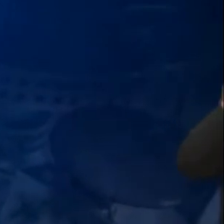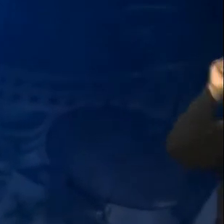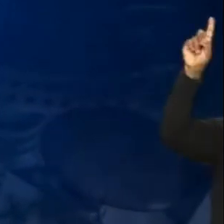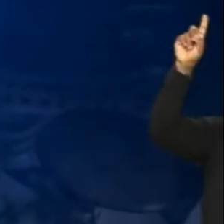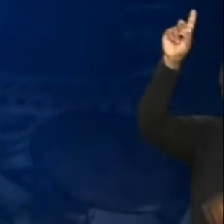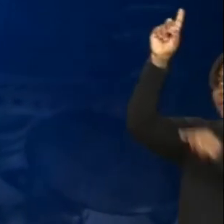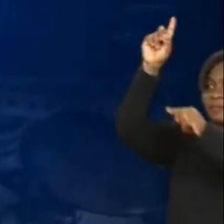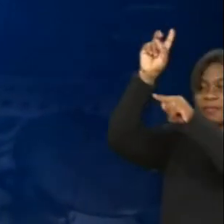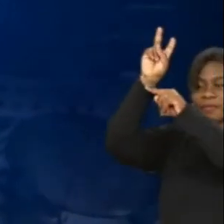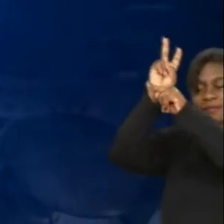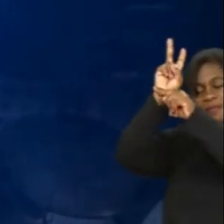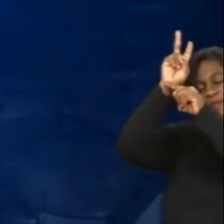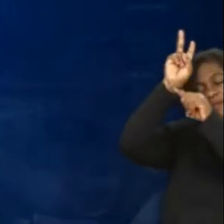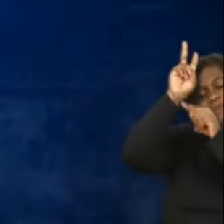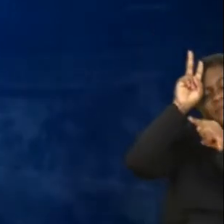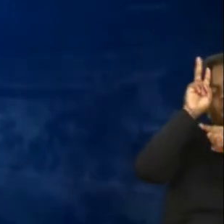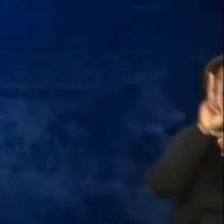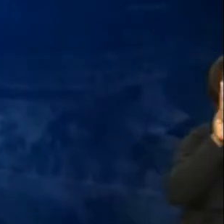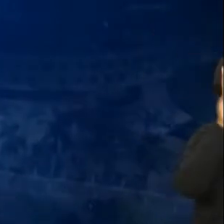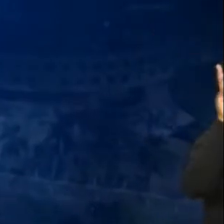Deixa ele cuidar de você.